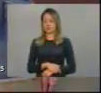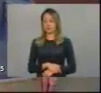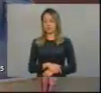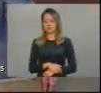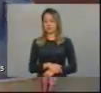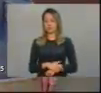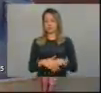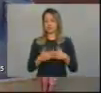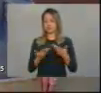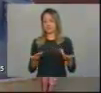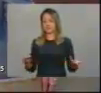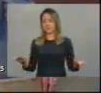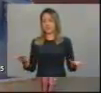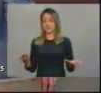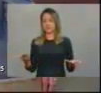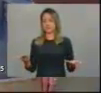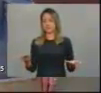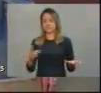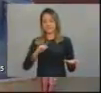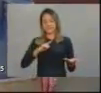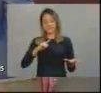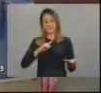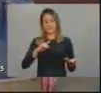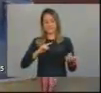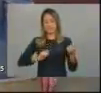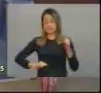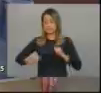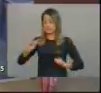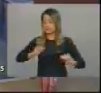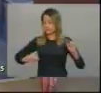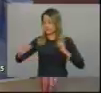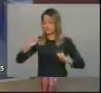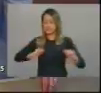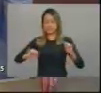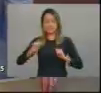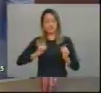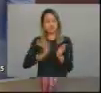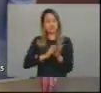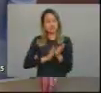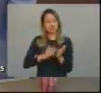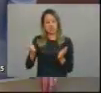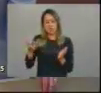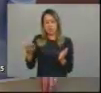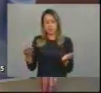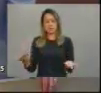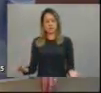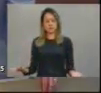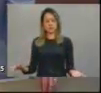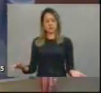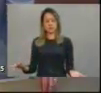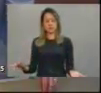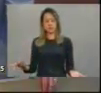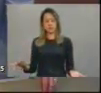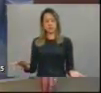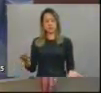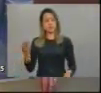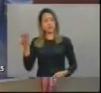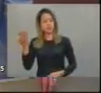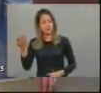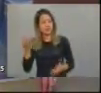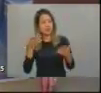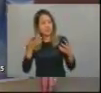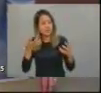Exatamente porque há uma ansiedade uma cobrança permanente da região pela